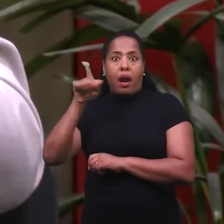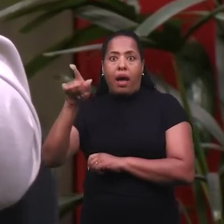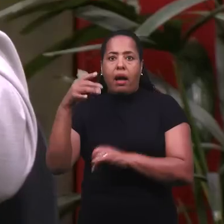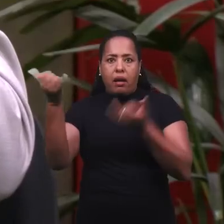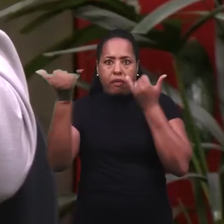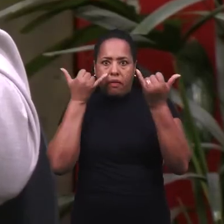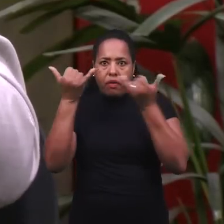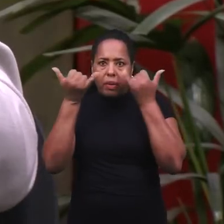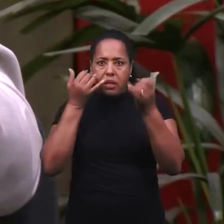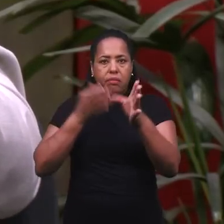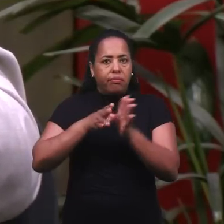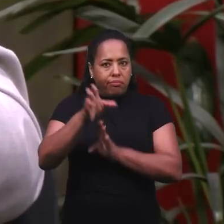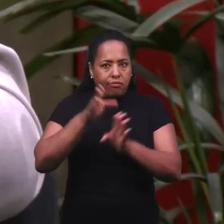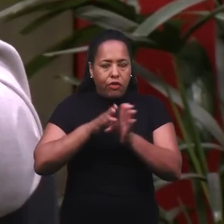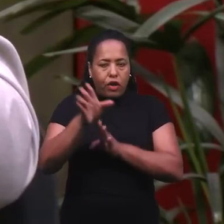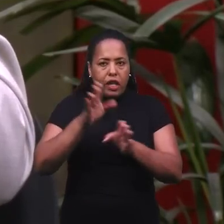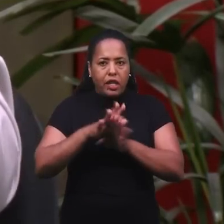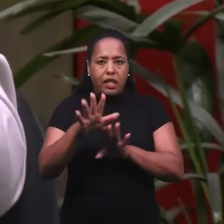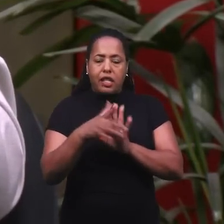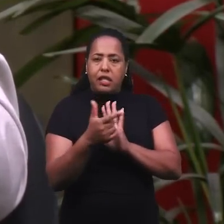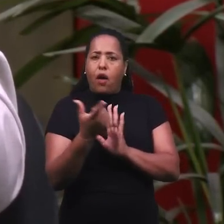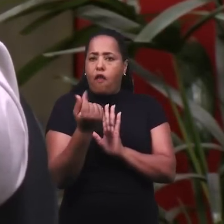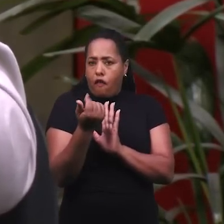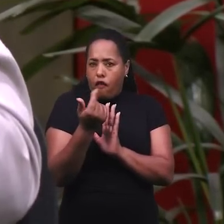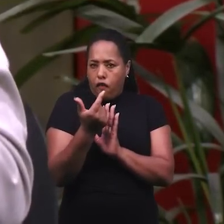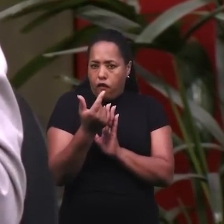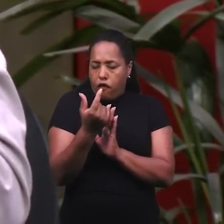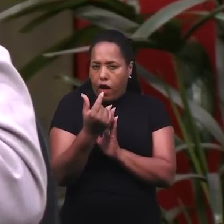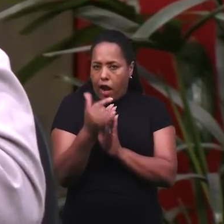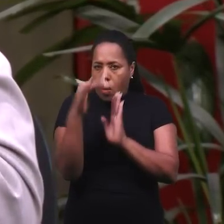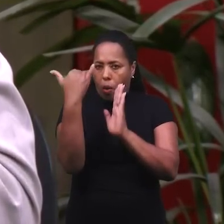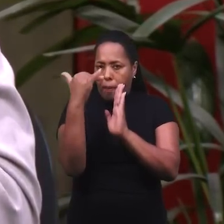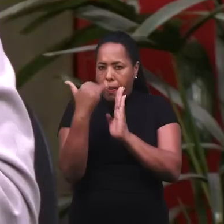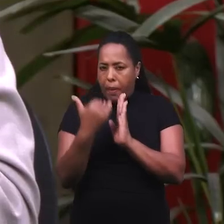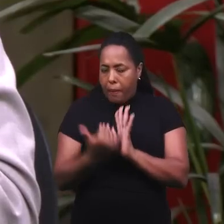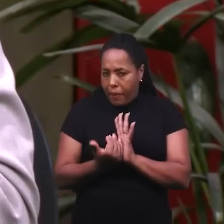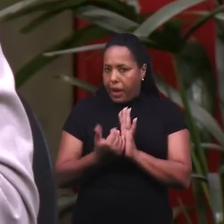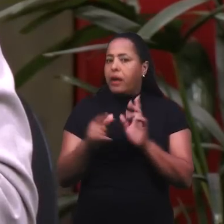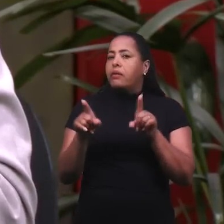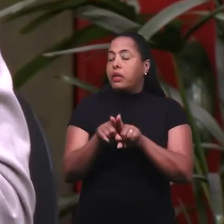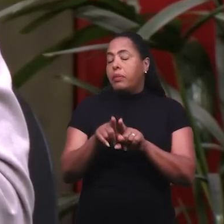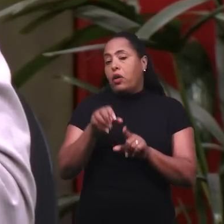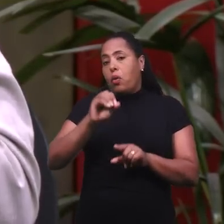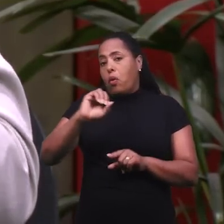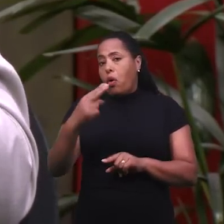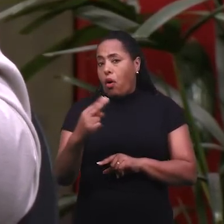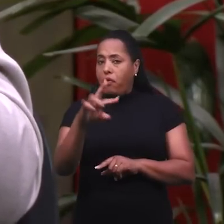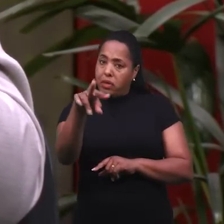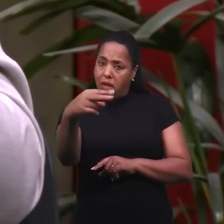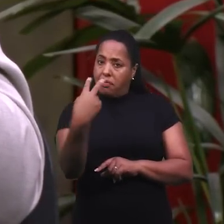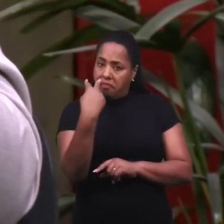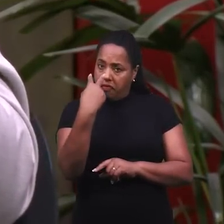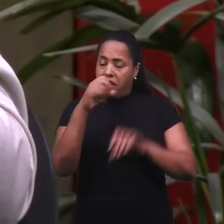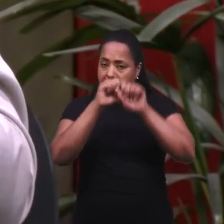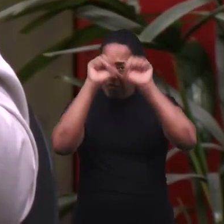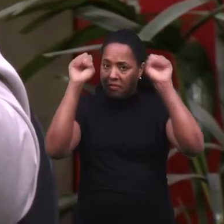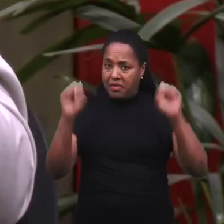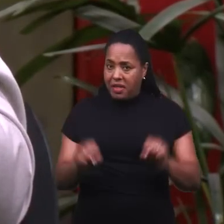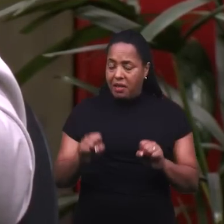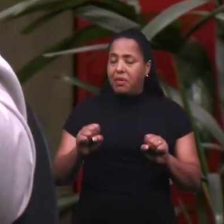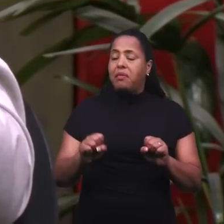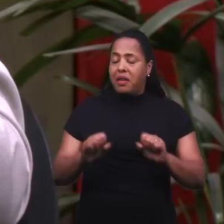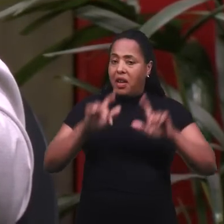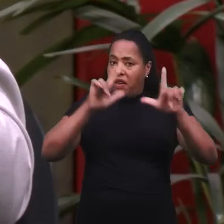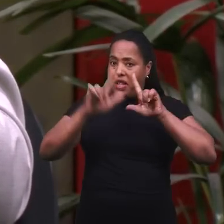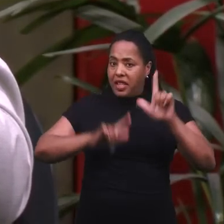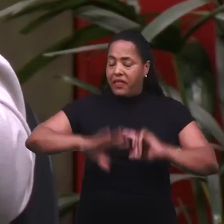te orientar, vai te passar orçamento, enfim. Se você quiser, você também nos assiste por esse sistema, você vai ter uma TV de